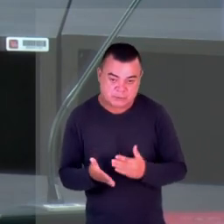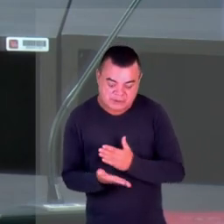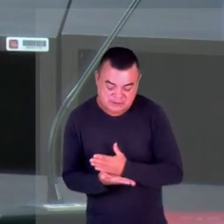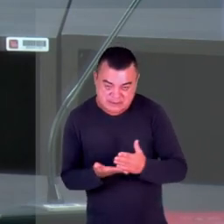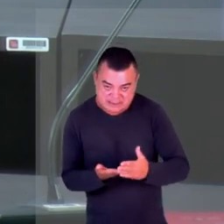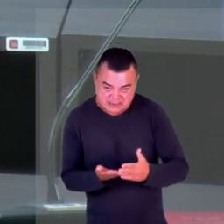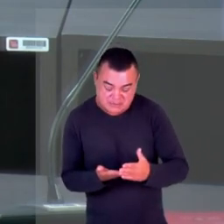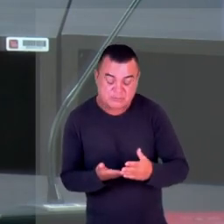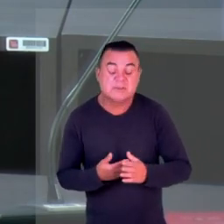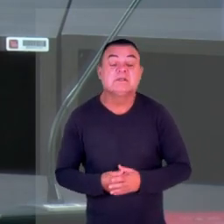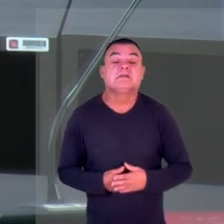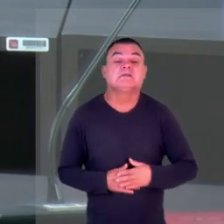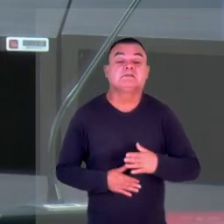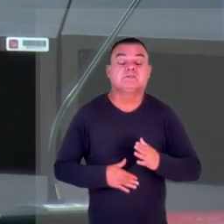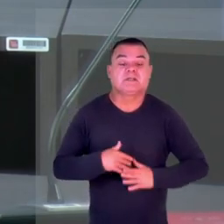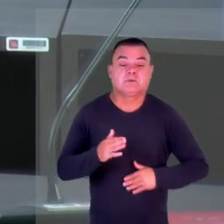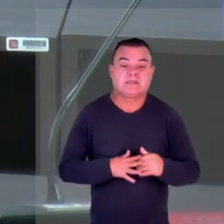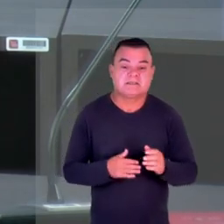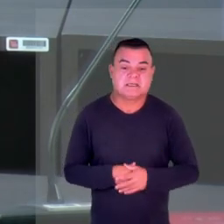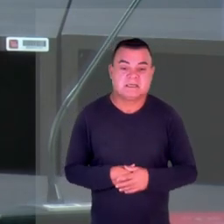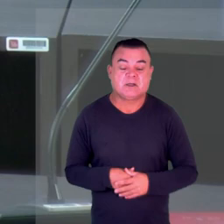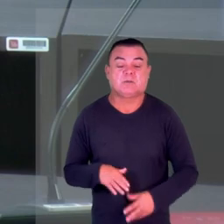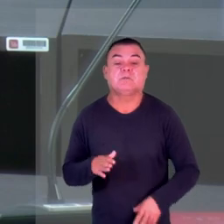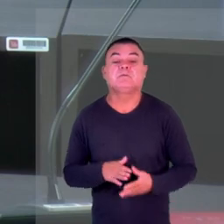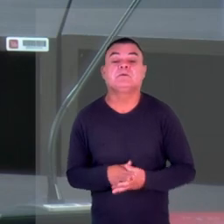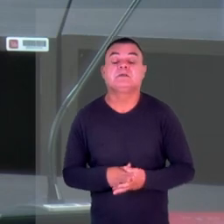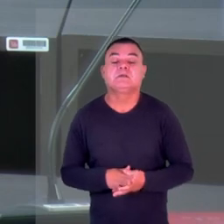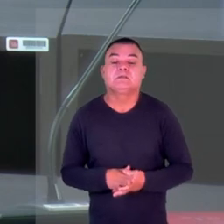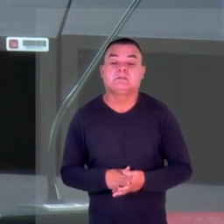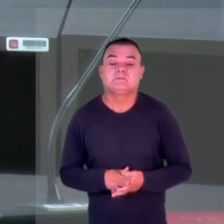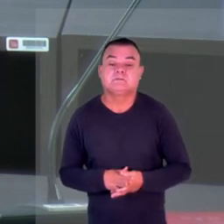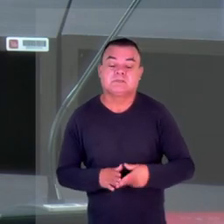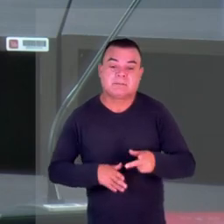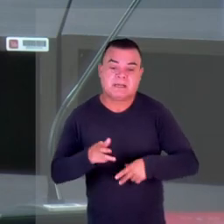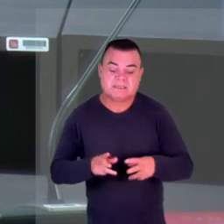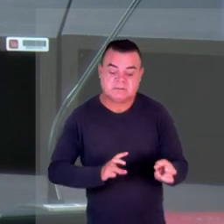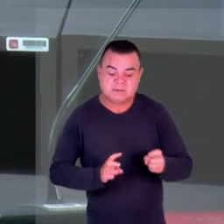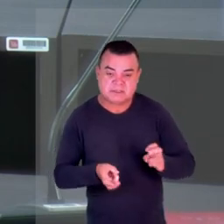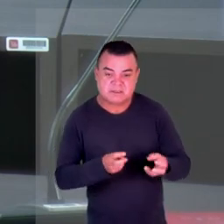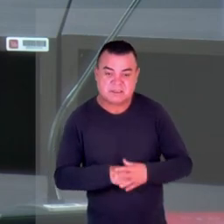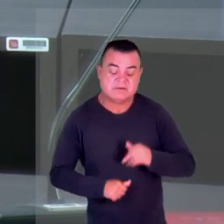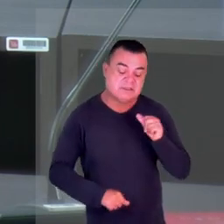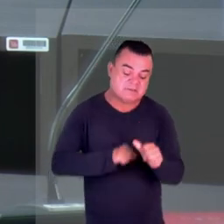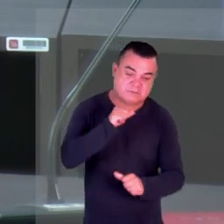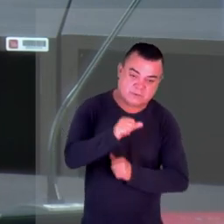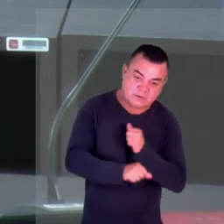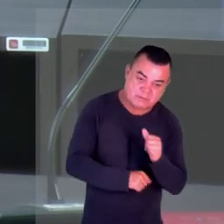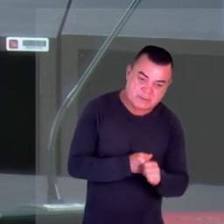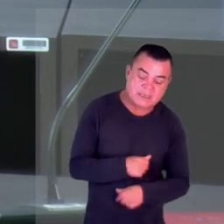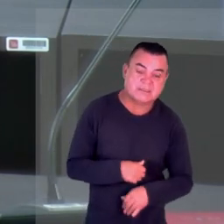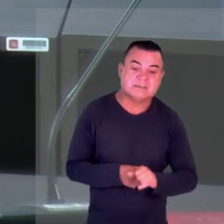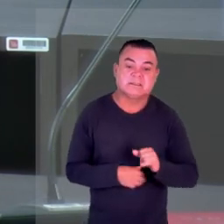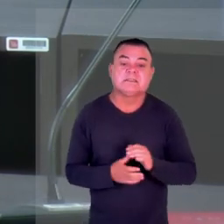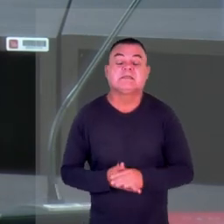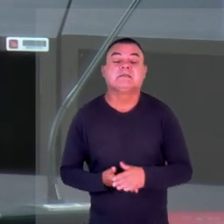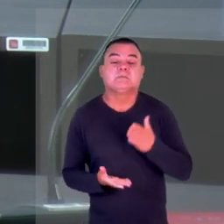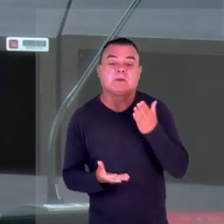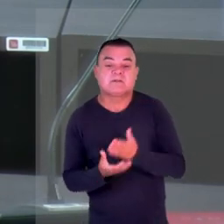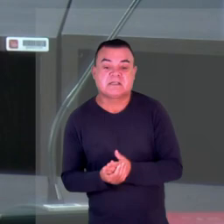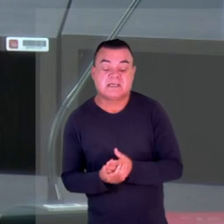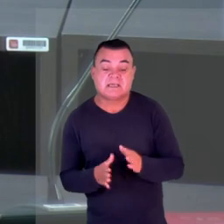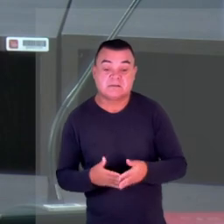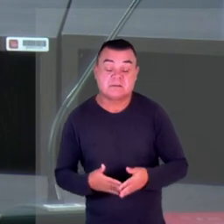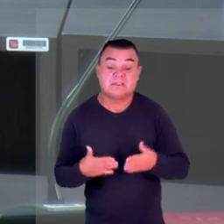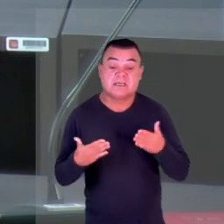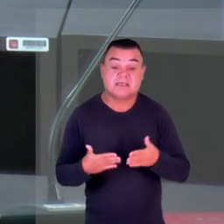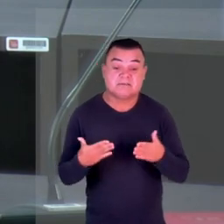promocionais eh em procedimentos administrativos que alguns se transformaram em inquérito e tivemos alguns taxes firmados e até